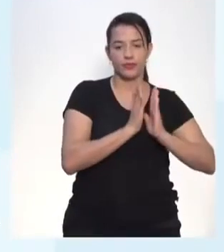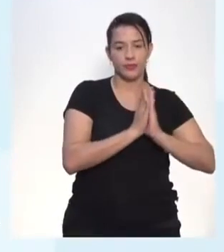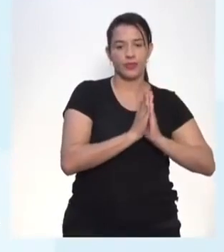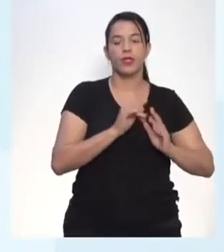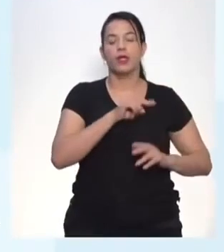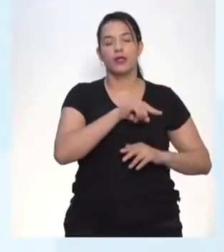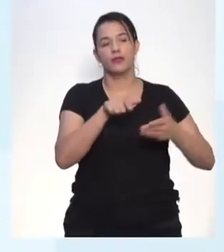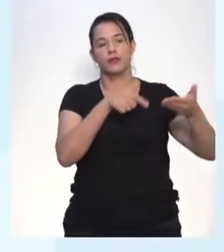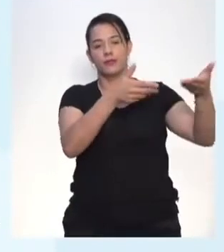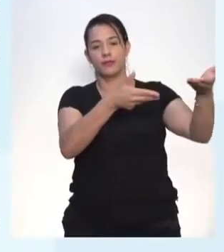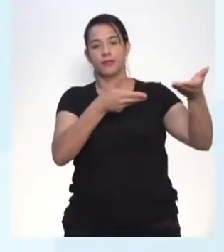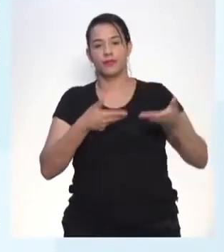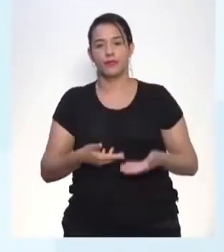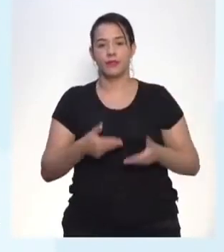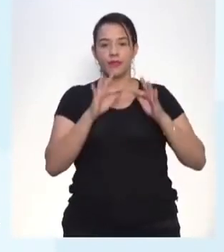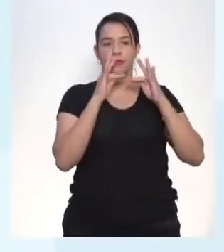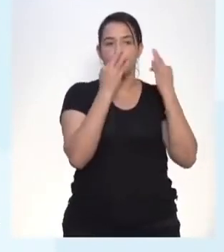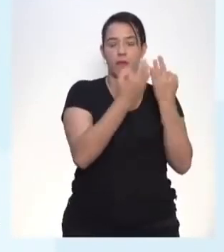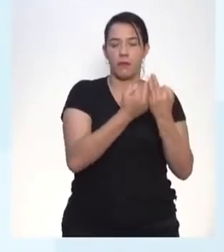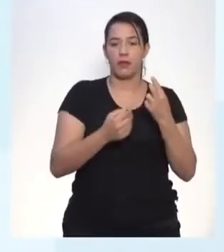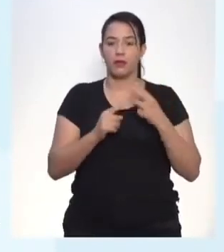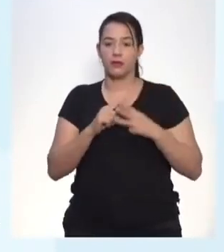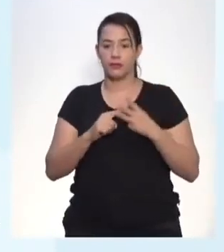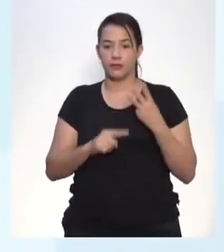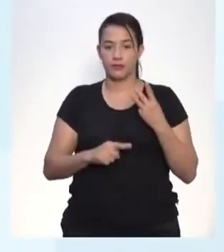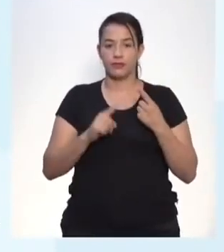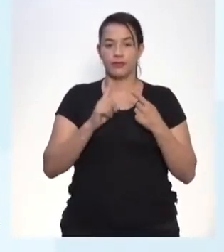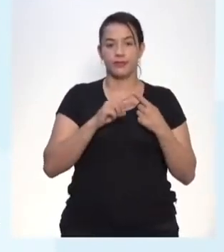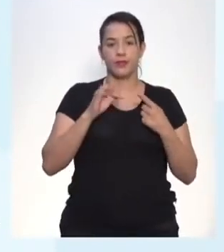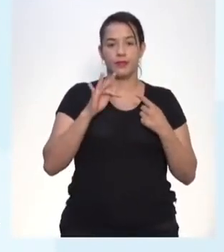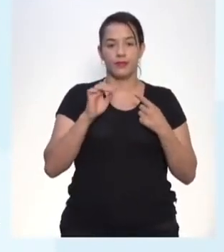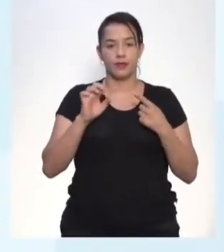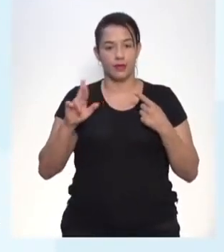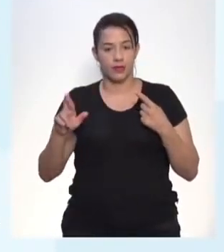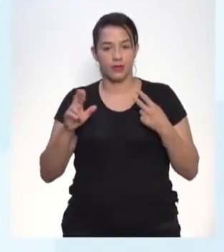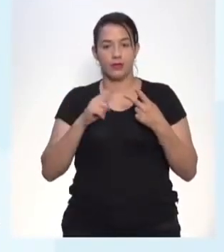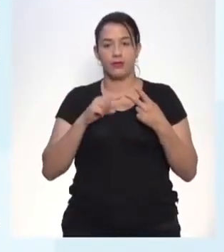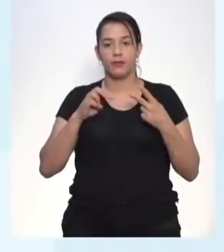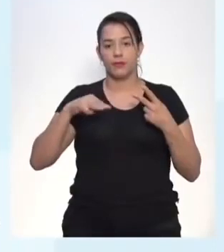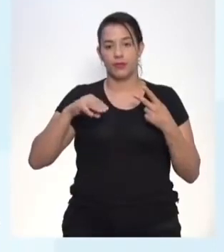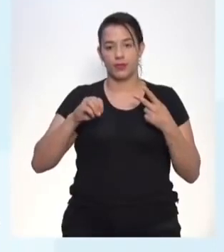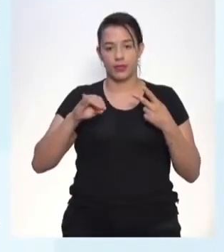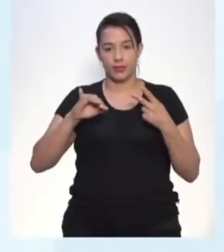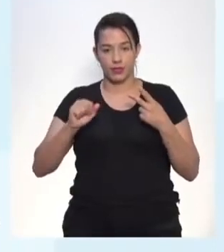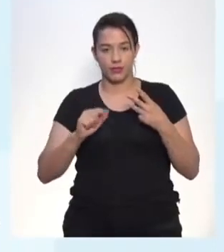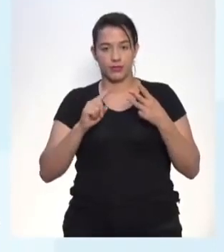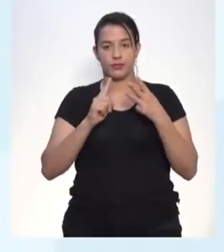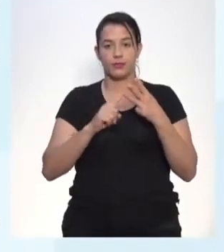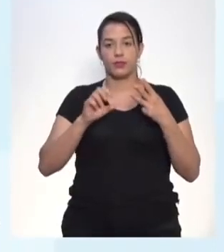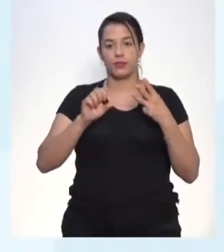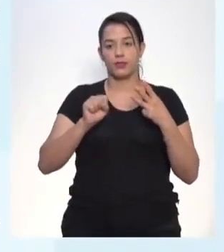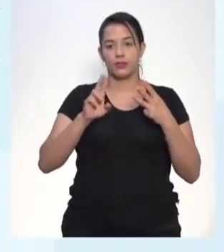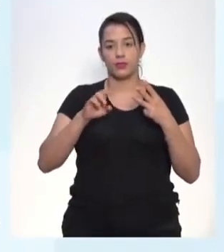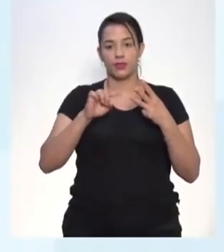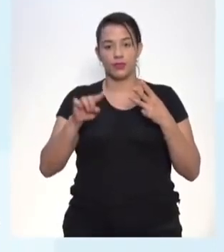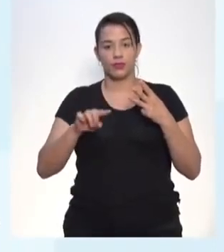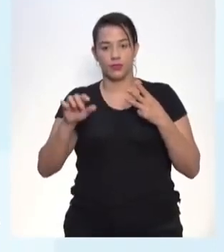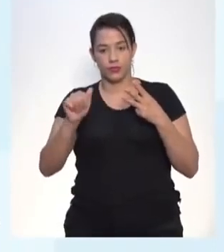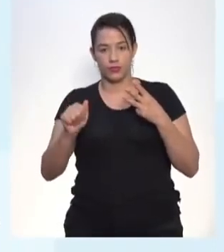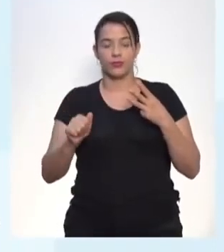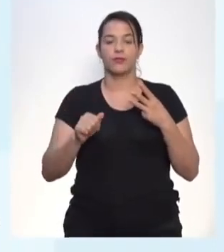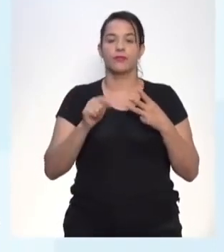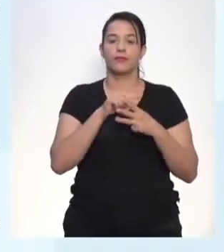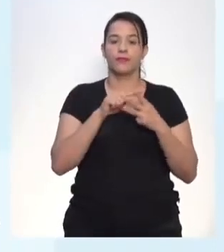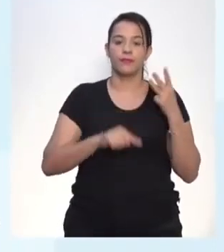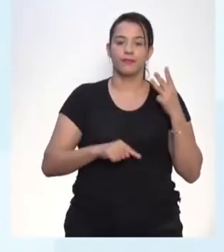foram convidadas 3 famílias. A Ferreira, a Moreira e a Souza. Você não está nessa família, né, Tony? Não,